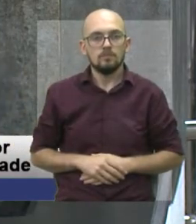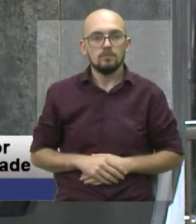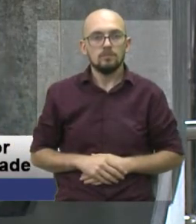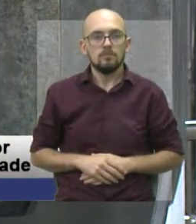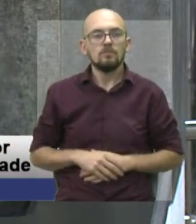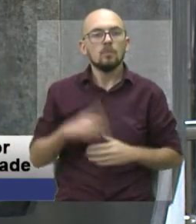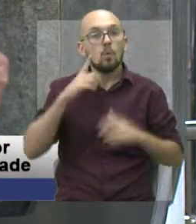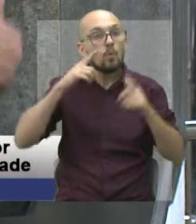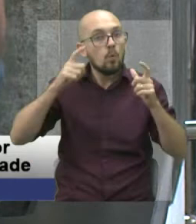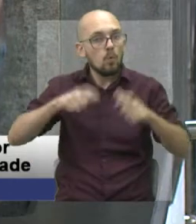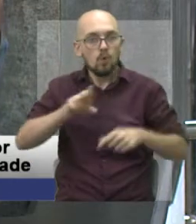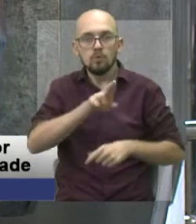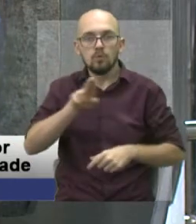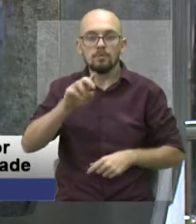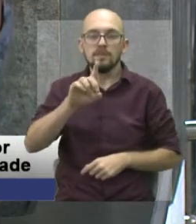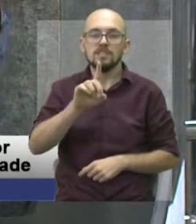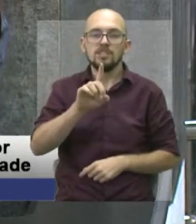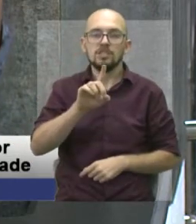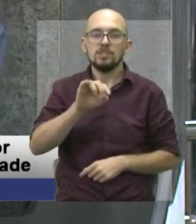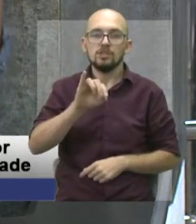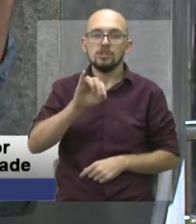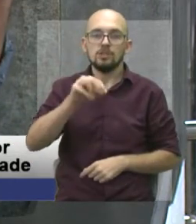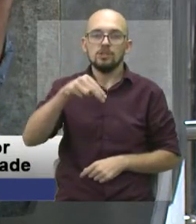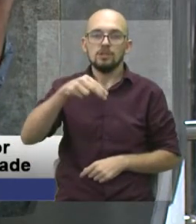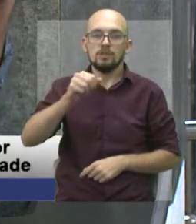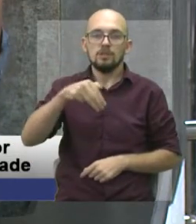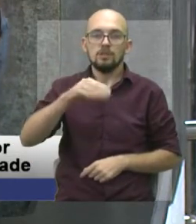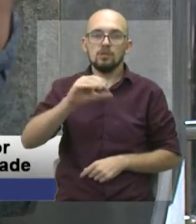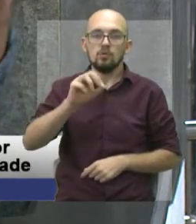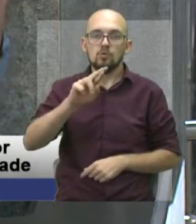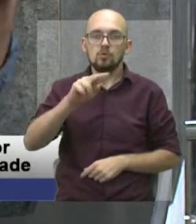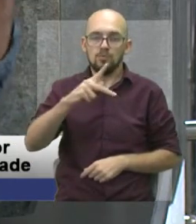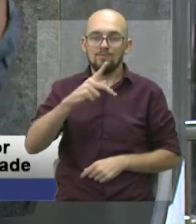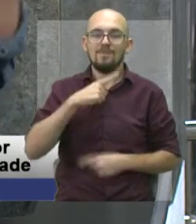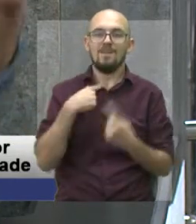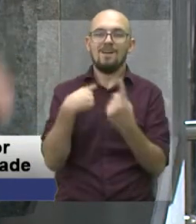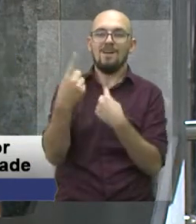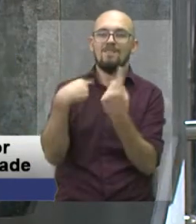O local é da Enencorp, na Avenida Netinho Prado,